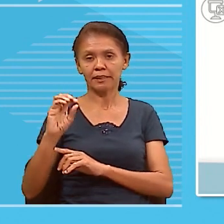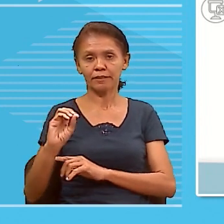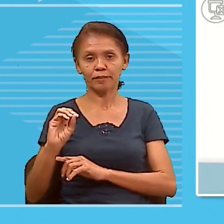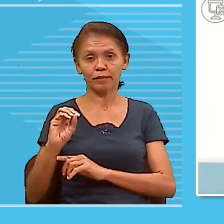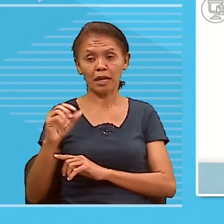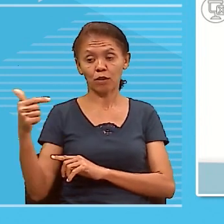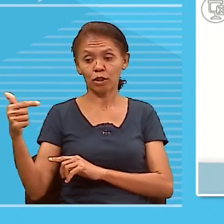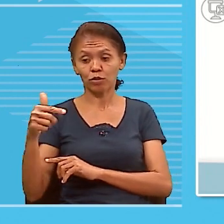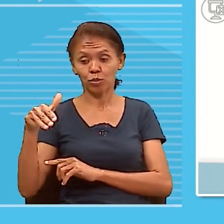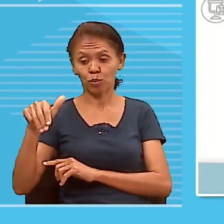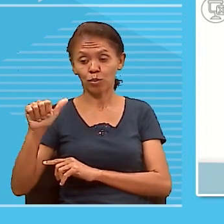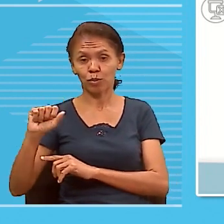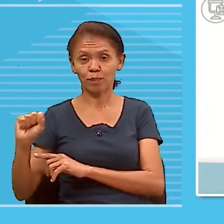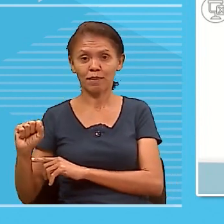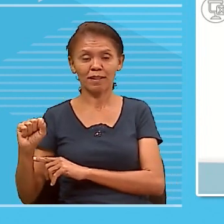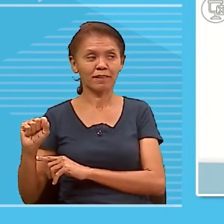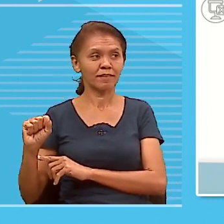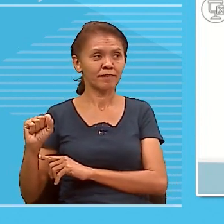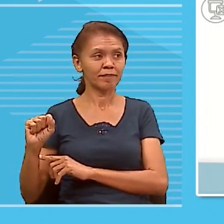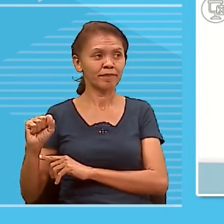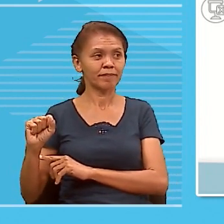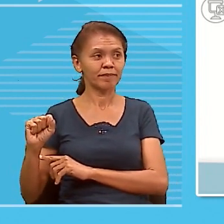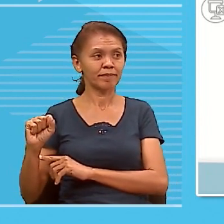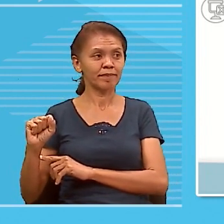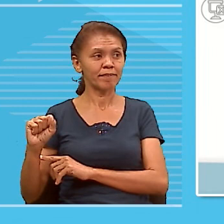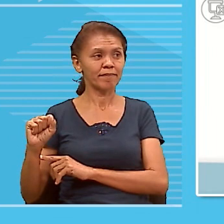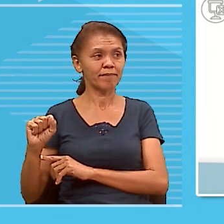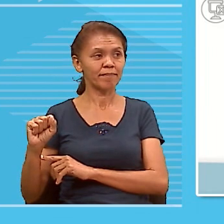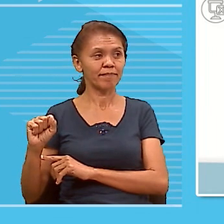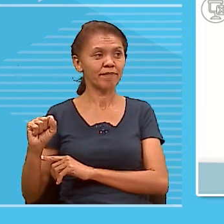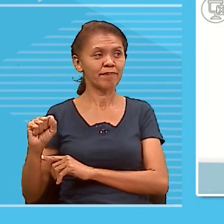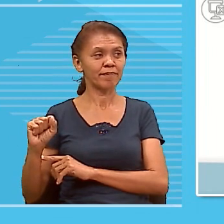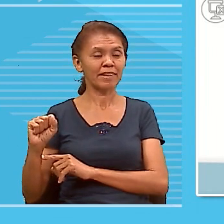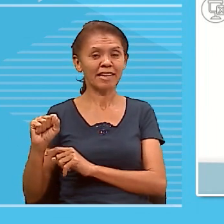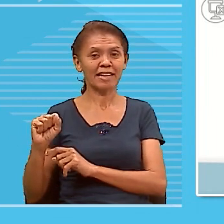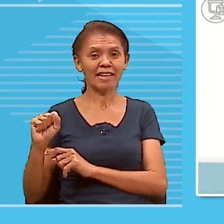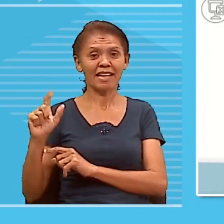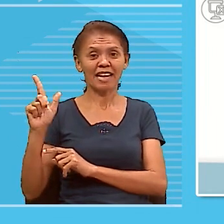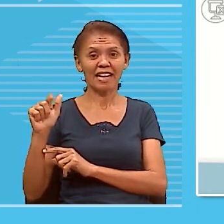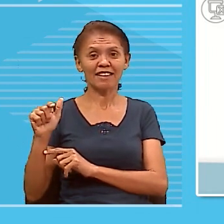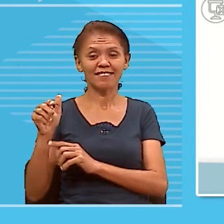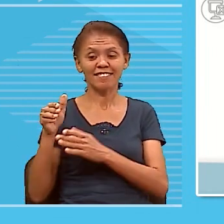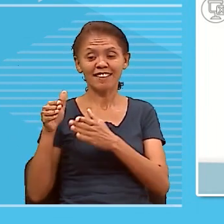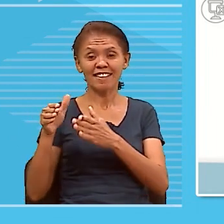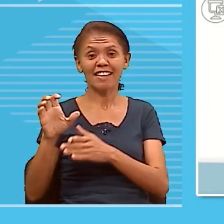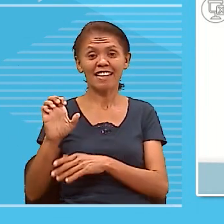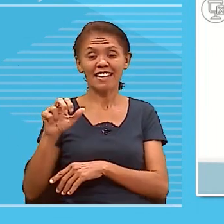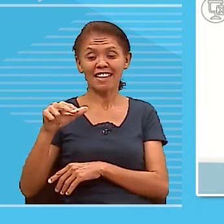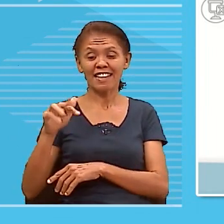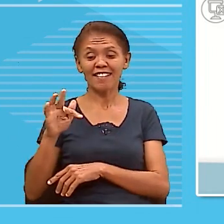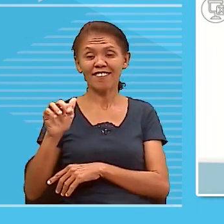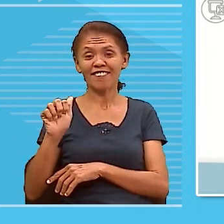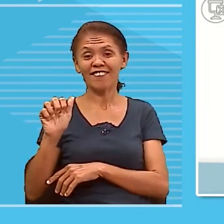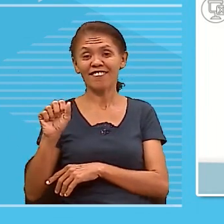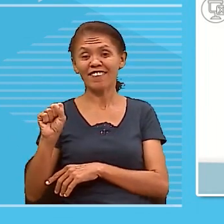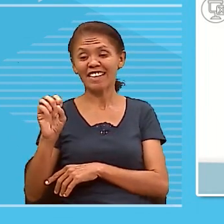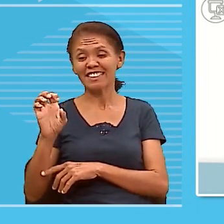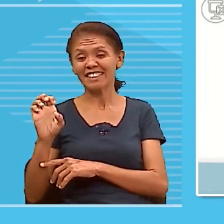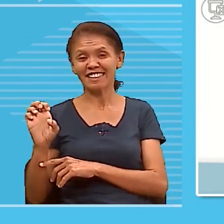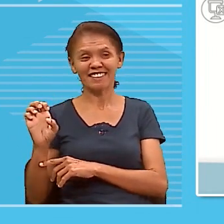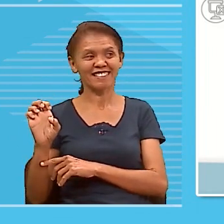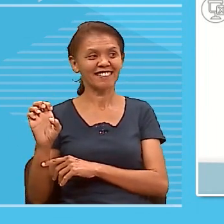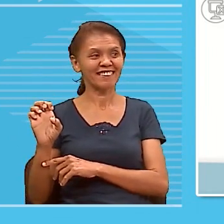né mas no segundo não dessa ideia de compensação A ideia é de ênfase não os outros mas esses